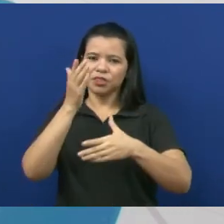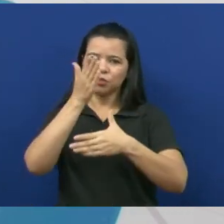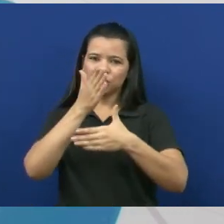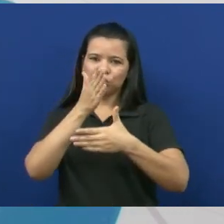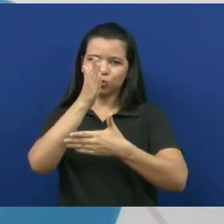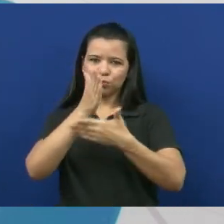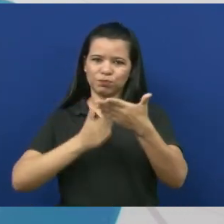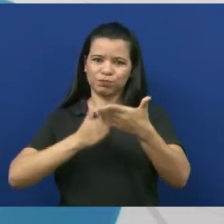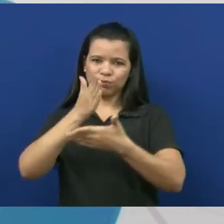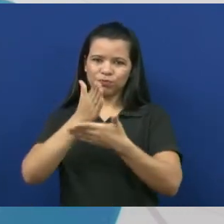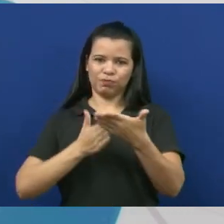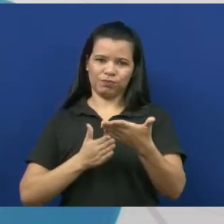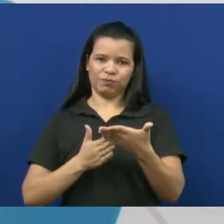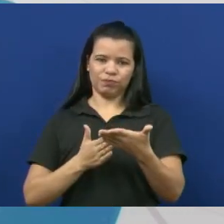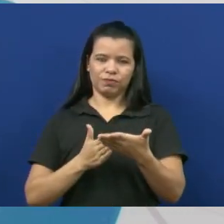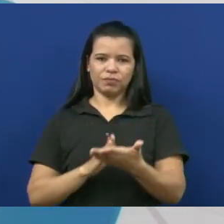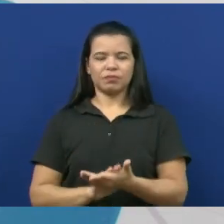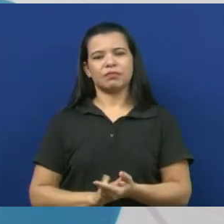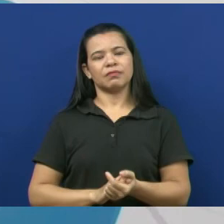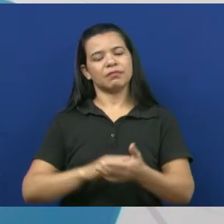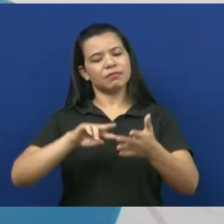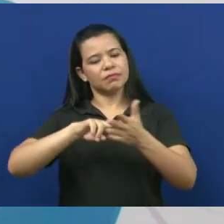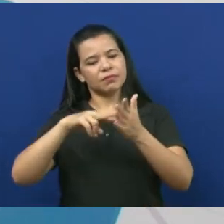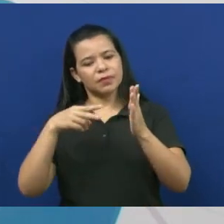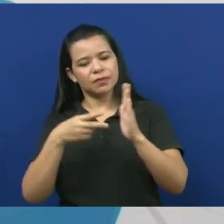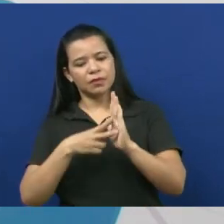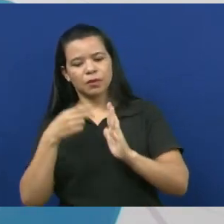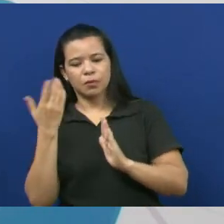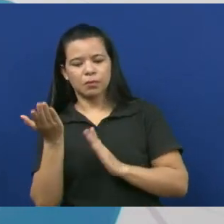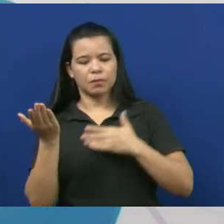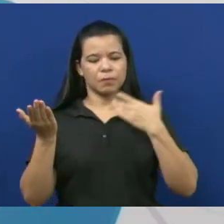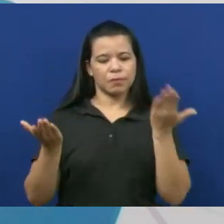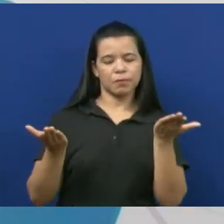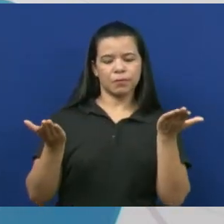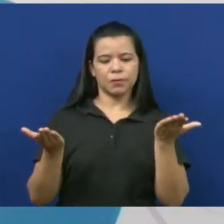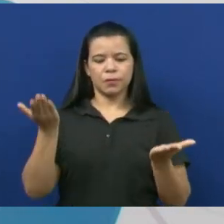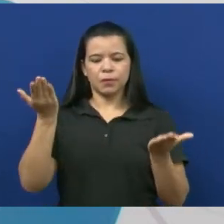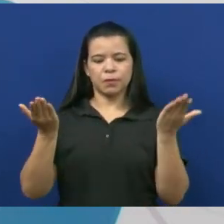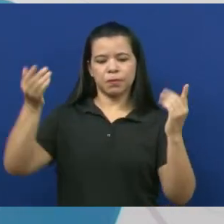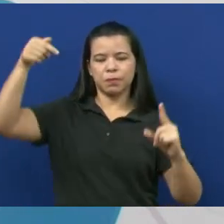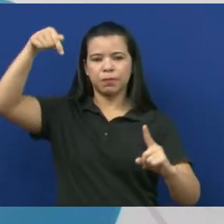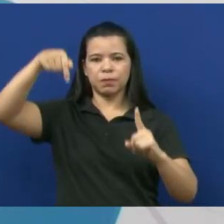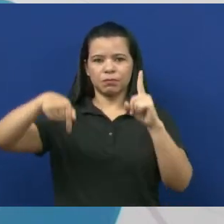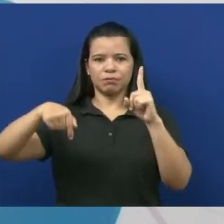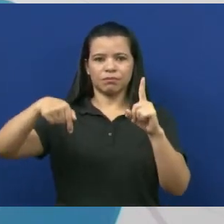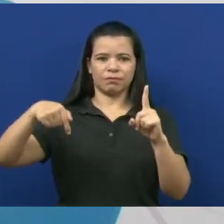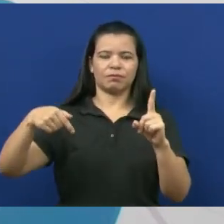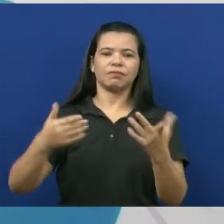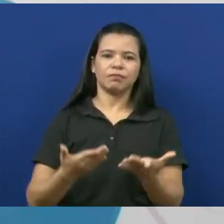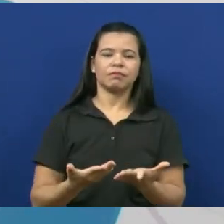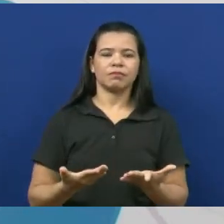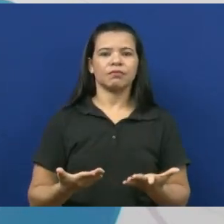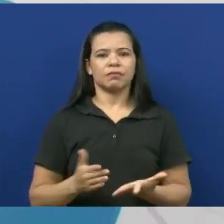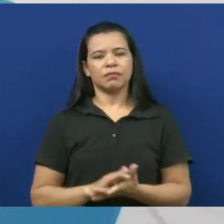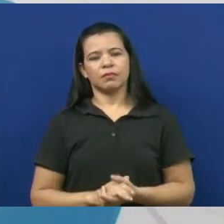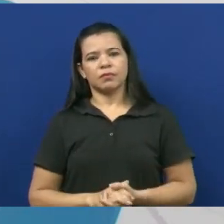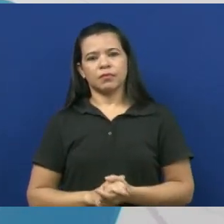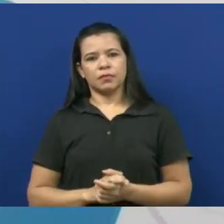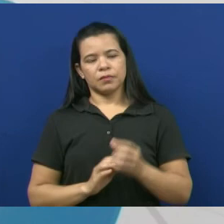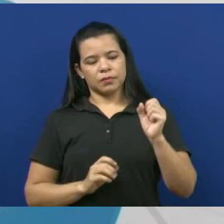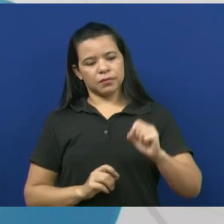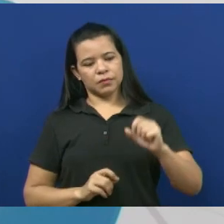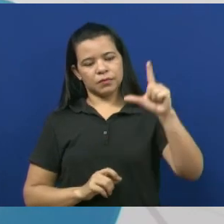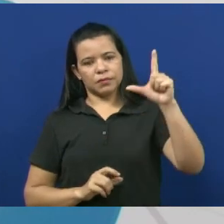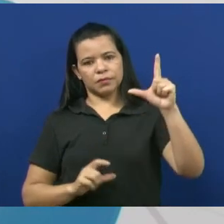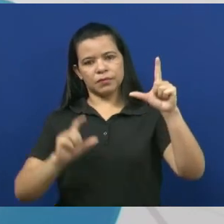que eu tenho um exemplo de duas grandezas que estão se envolvendo de maneira inversamente proporcional. Elas aumentam e